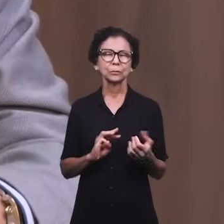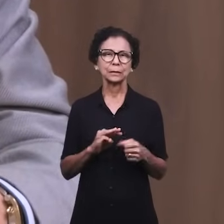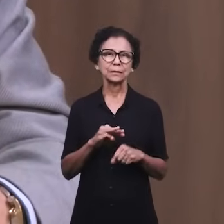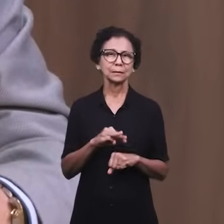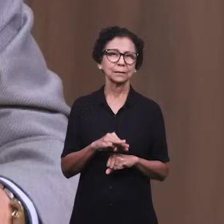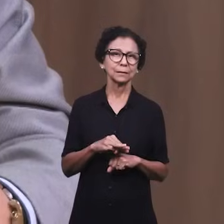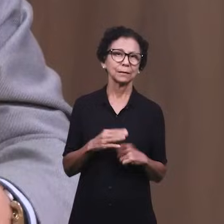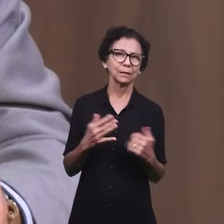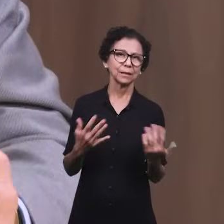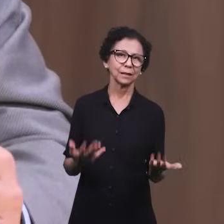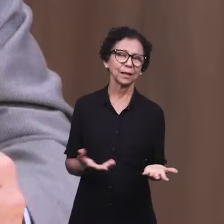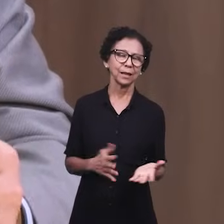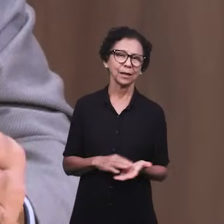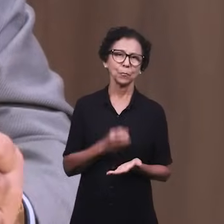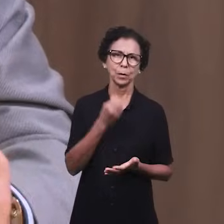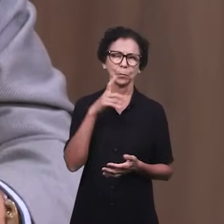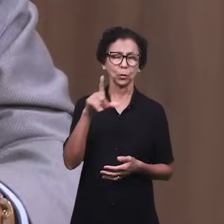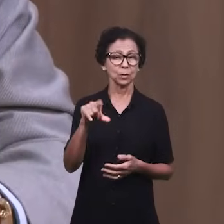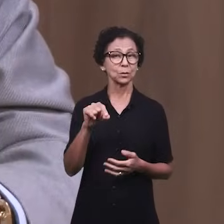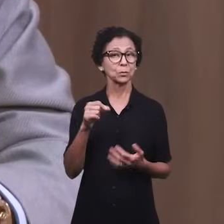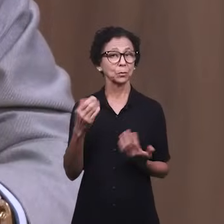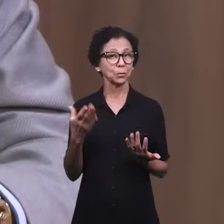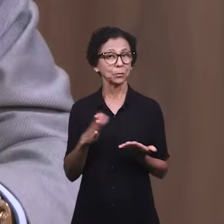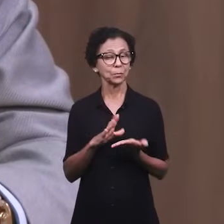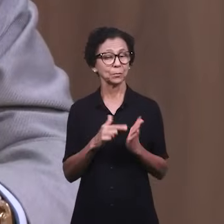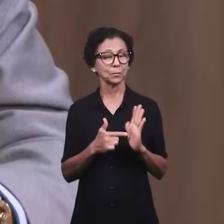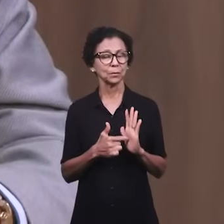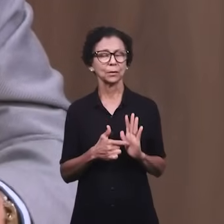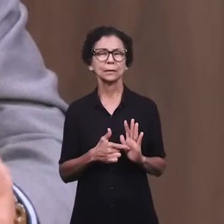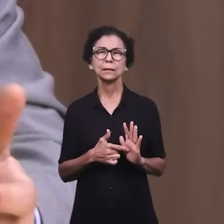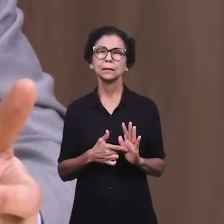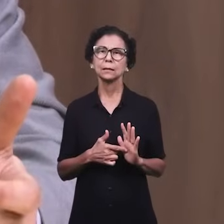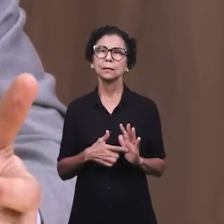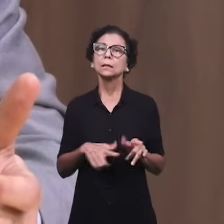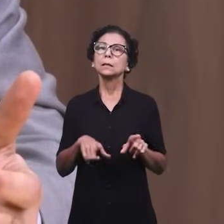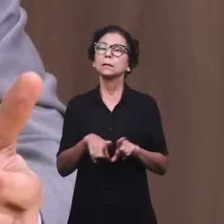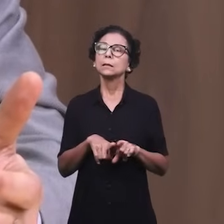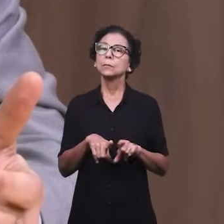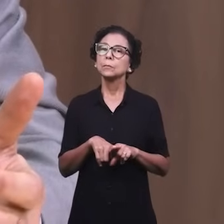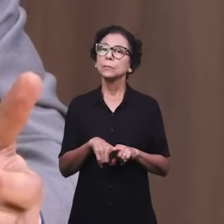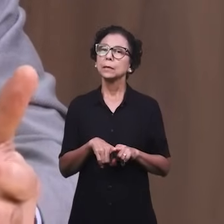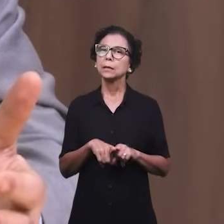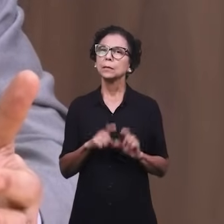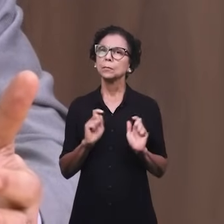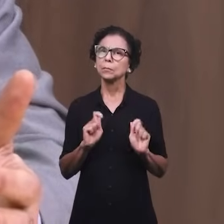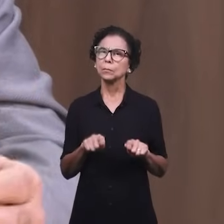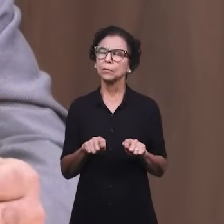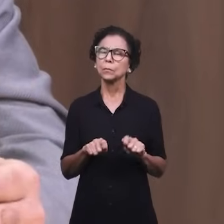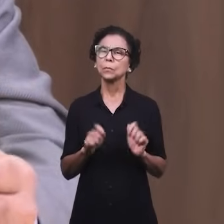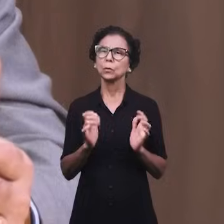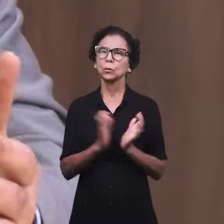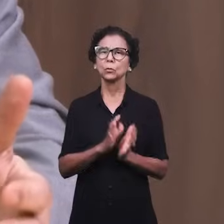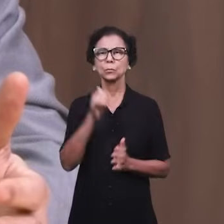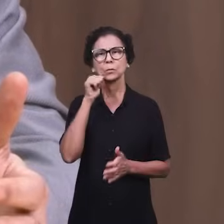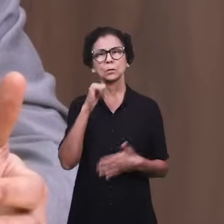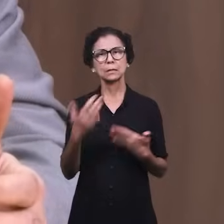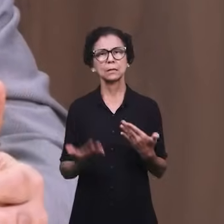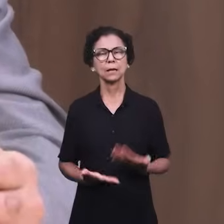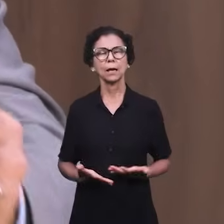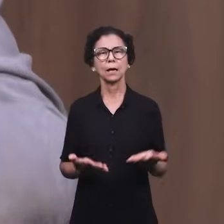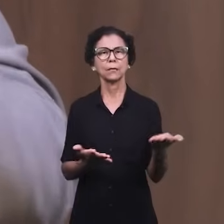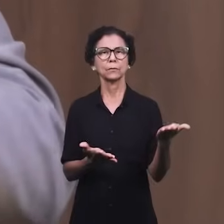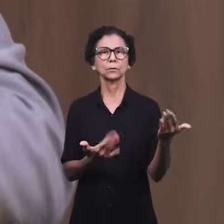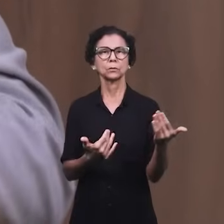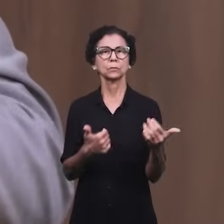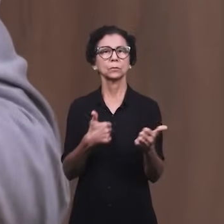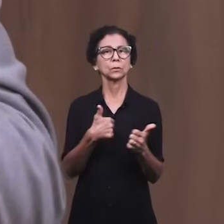Bíblia porque é boa coisa coisa aliás excelente coisa almejo mas também estamos falando para irmãs servas jovens que